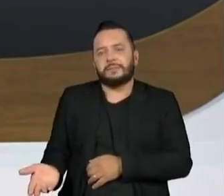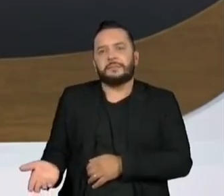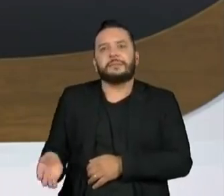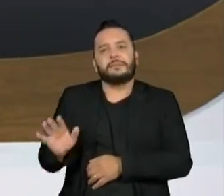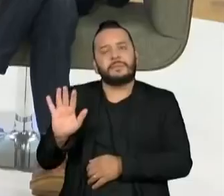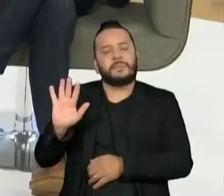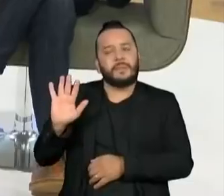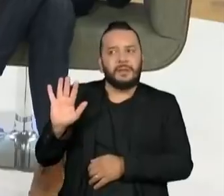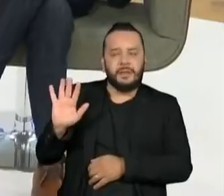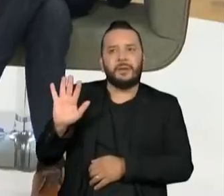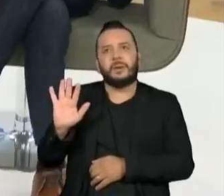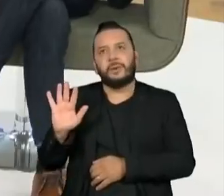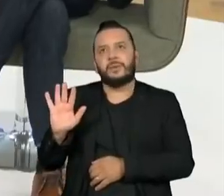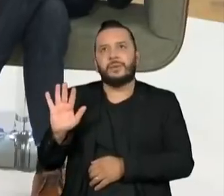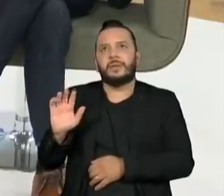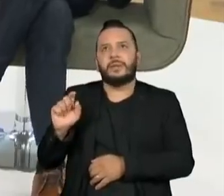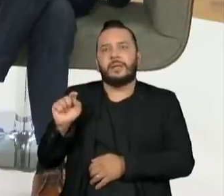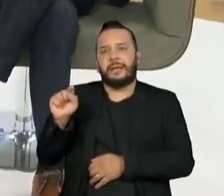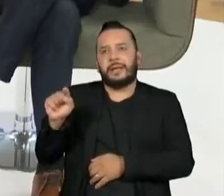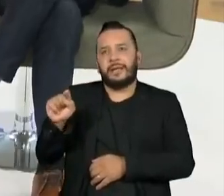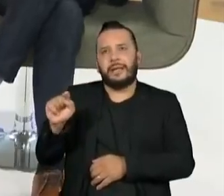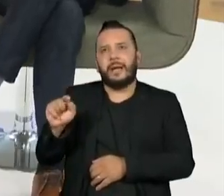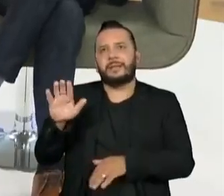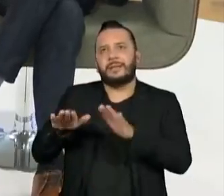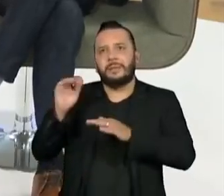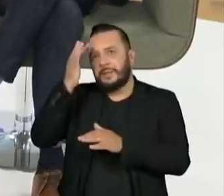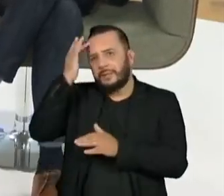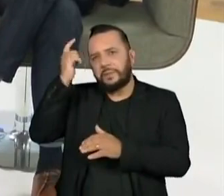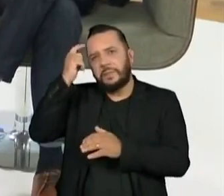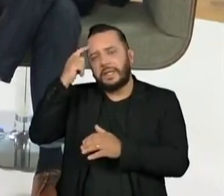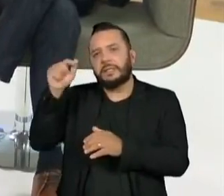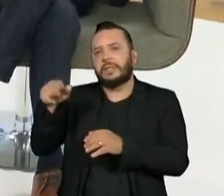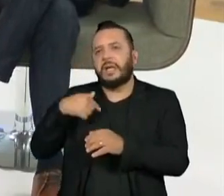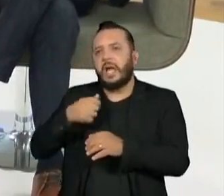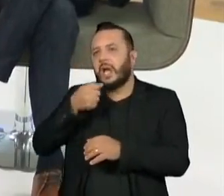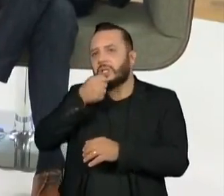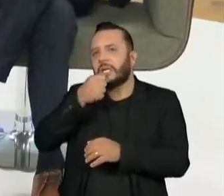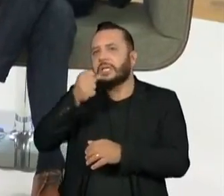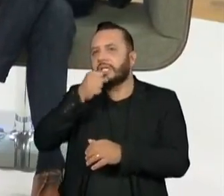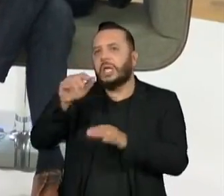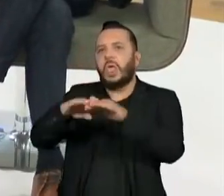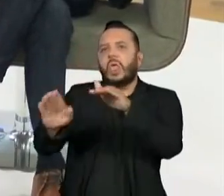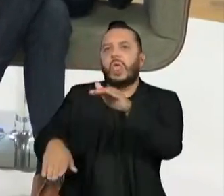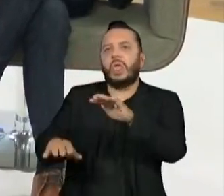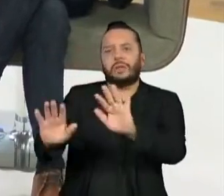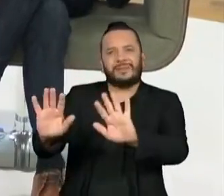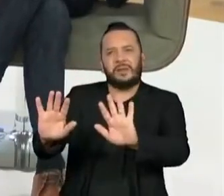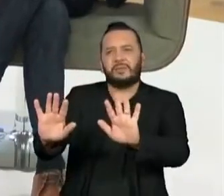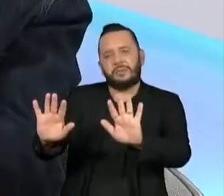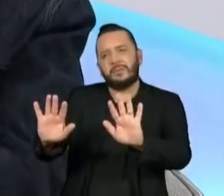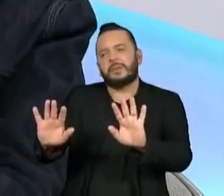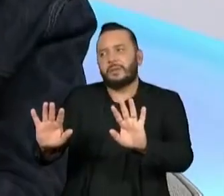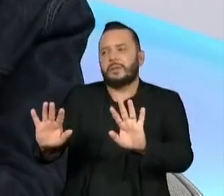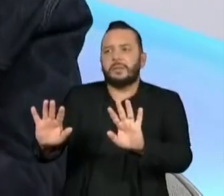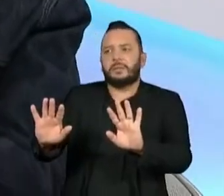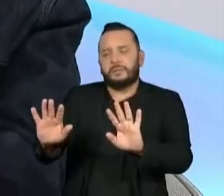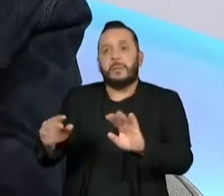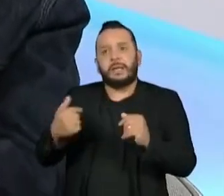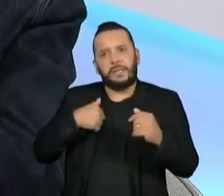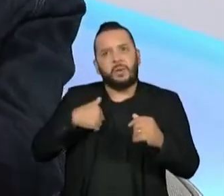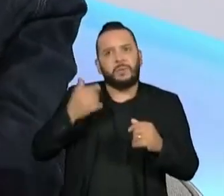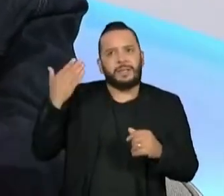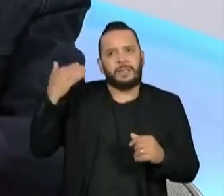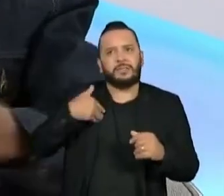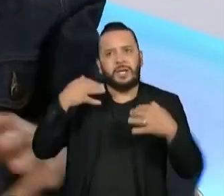arrogância essa desqualificação do jornalista assim numa oportunidade. Embora eu tivesse razão e fosse interessante,